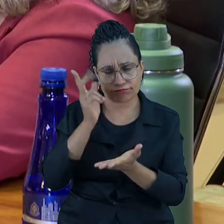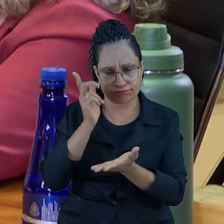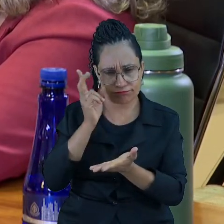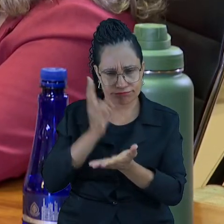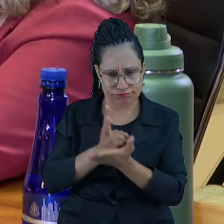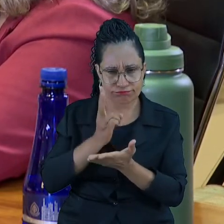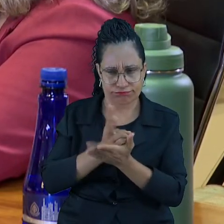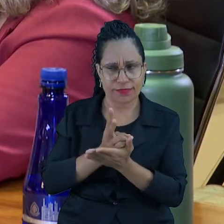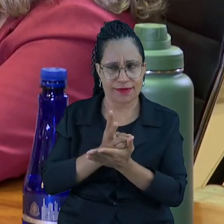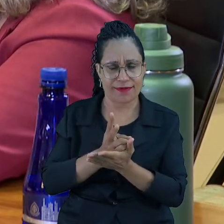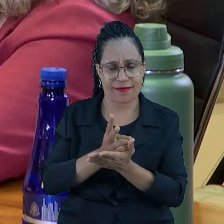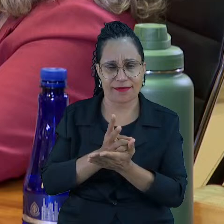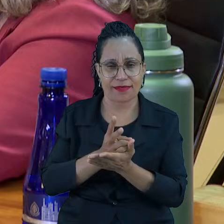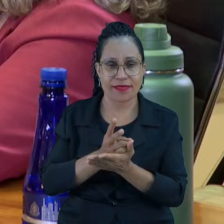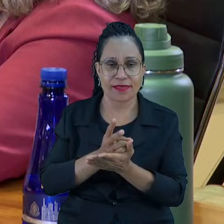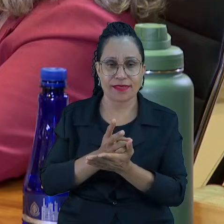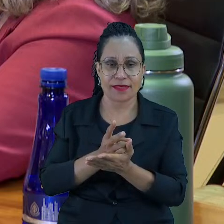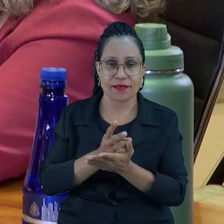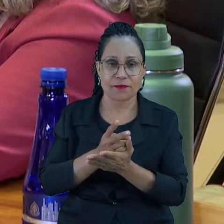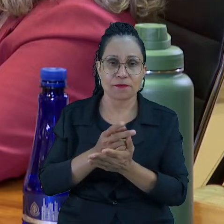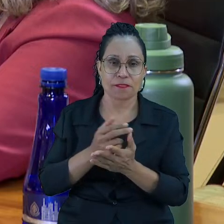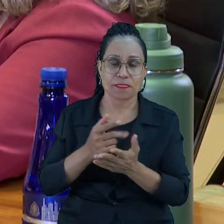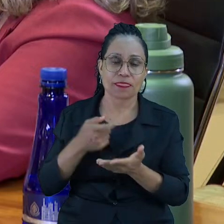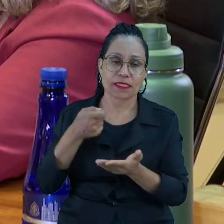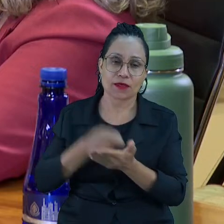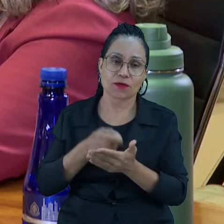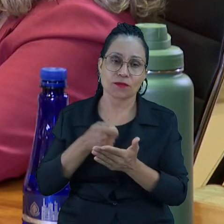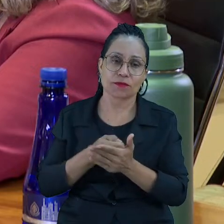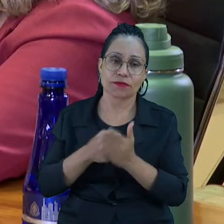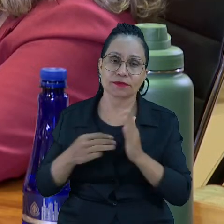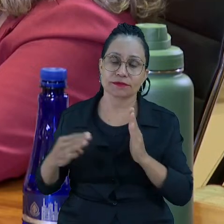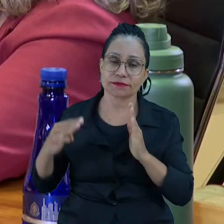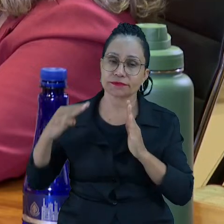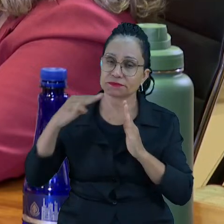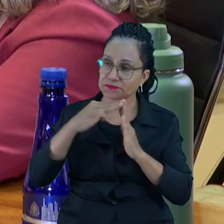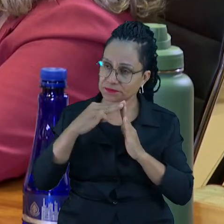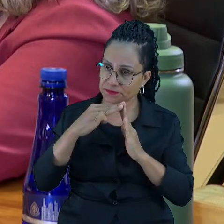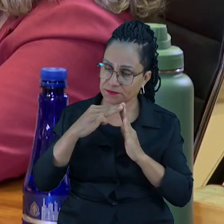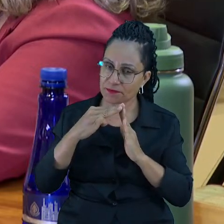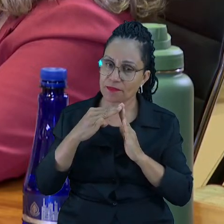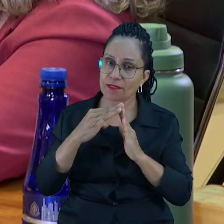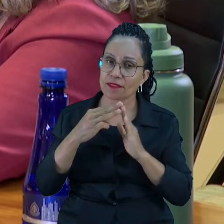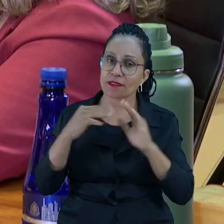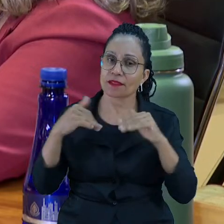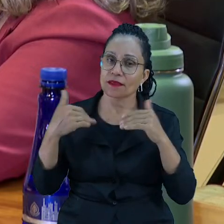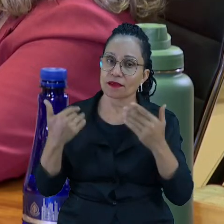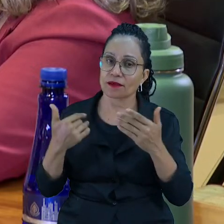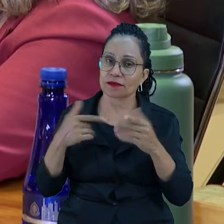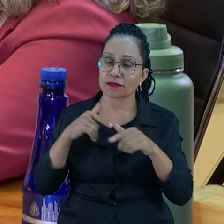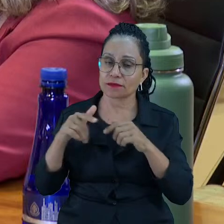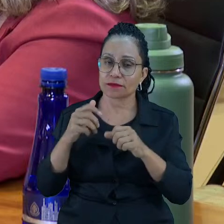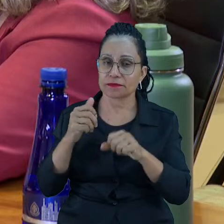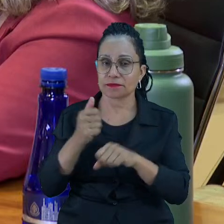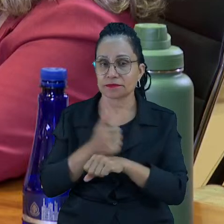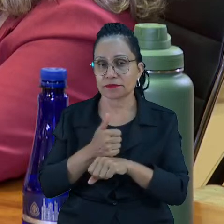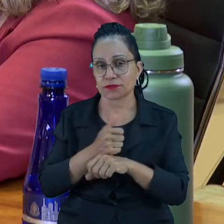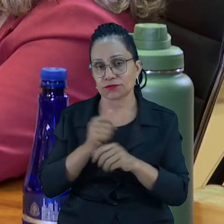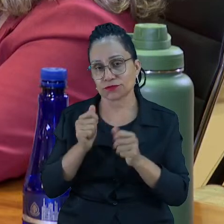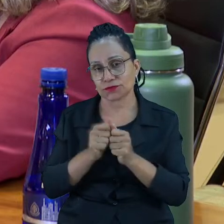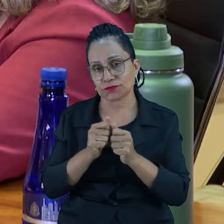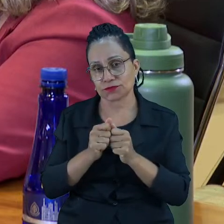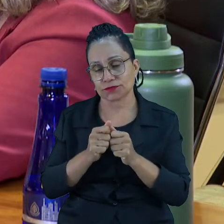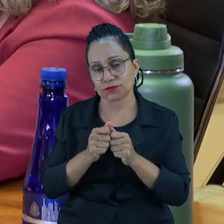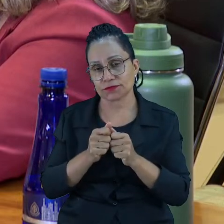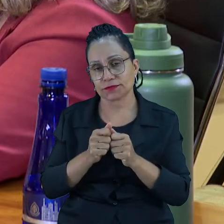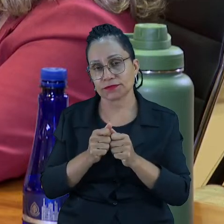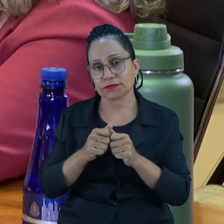Pra gente isso a gente sabe que a gente está cumprindo nossa missão, não só com as pessoas que trabalham e estão junto conosco e com as pessoas